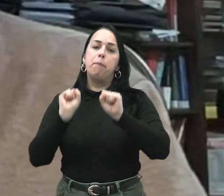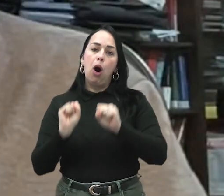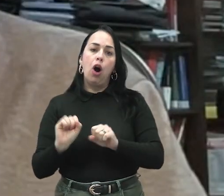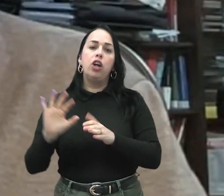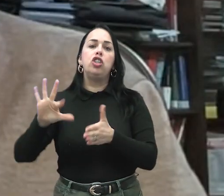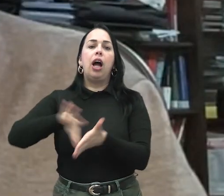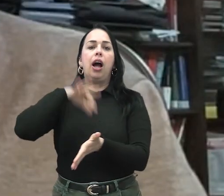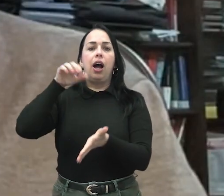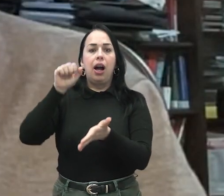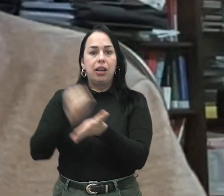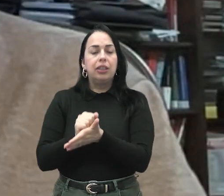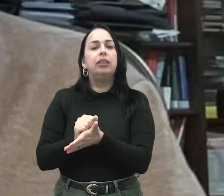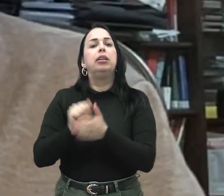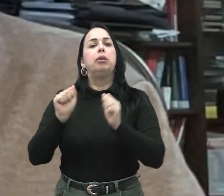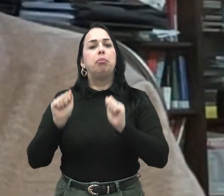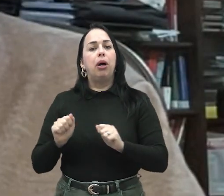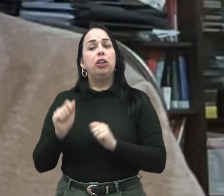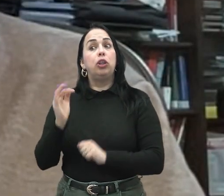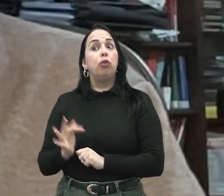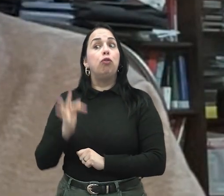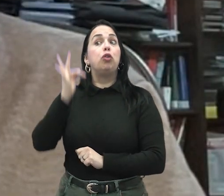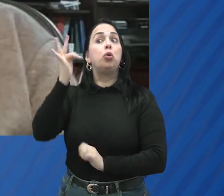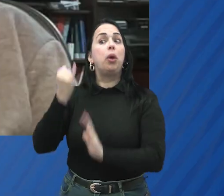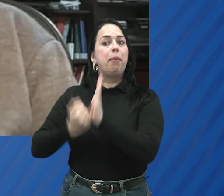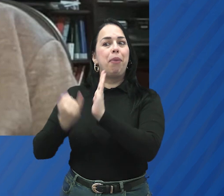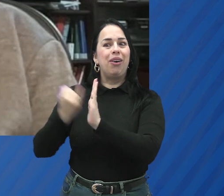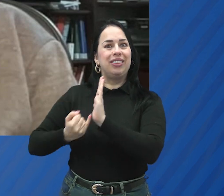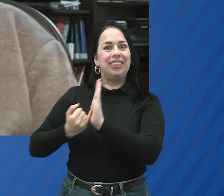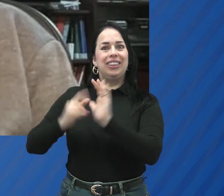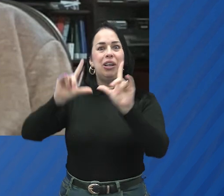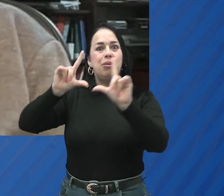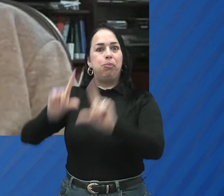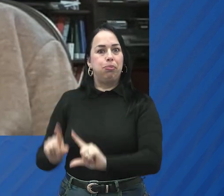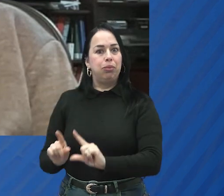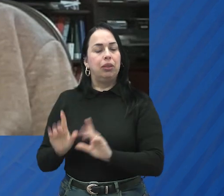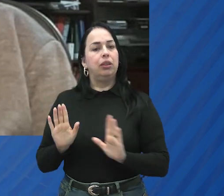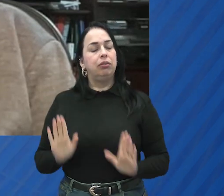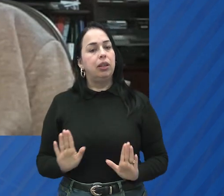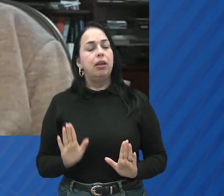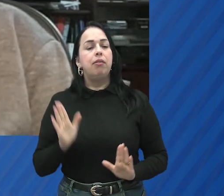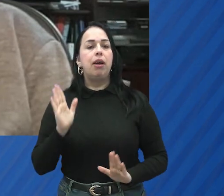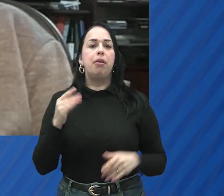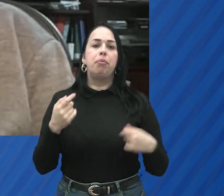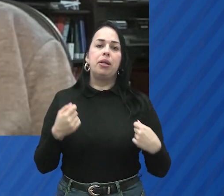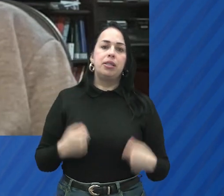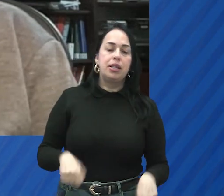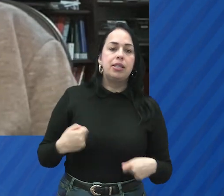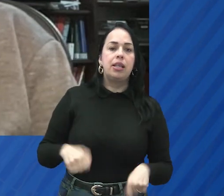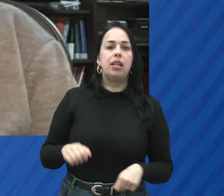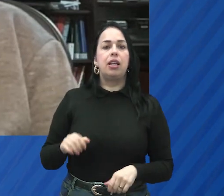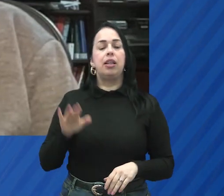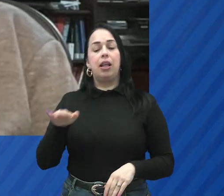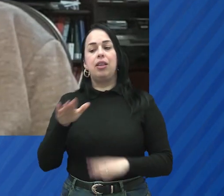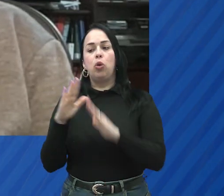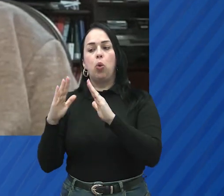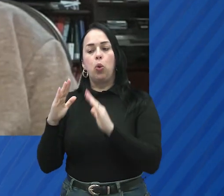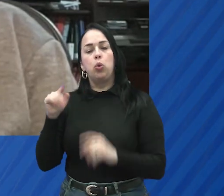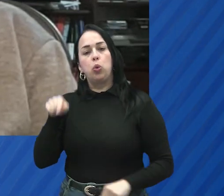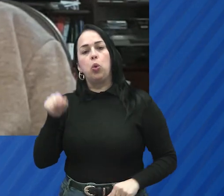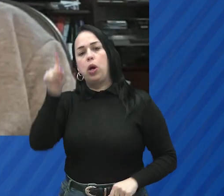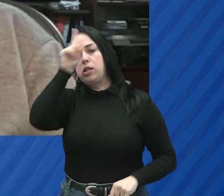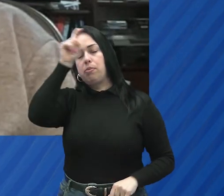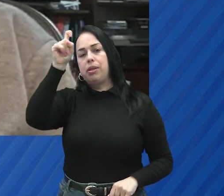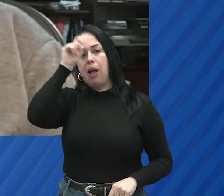recebendo créditos para futuros impostos. Tudo vai depender da disponibilidade da iniciativa privada,